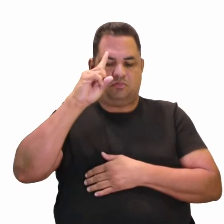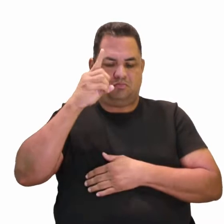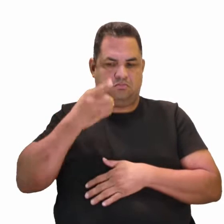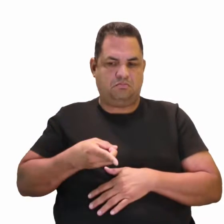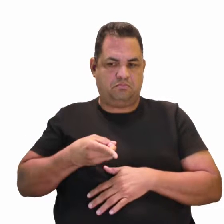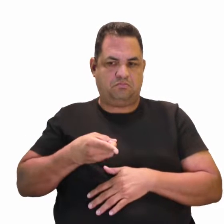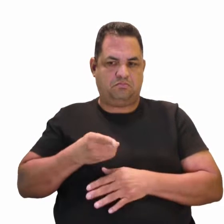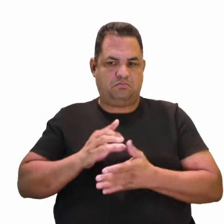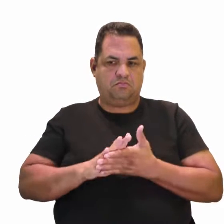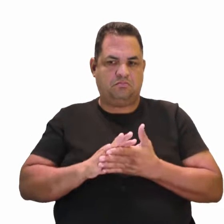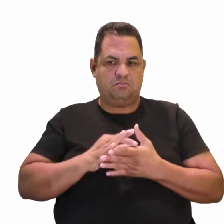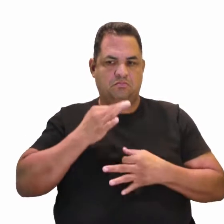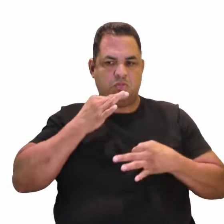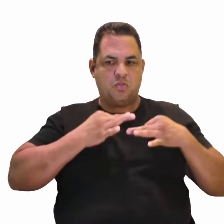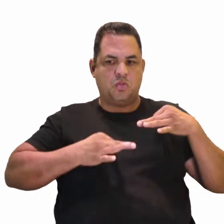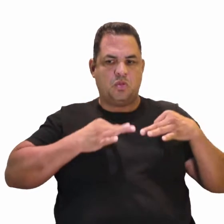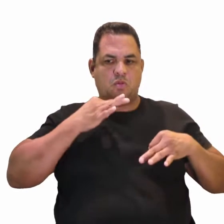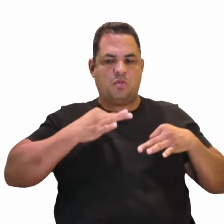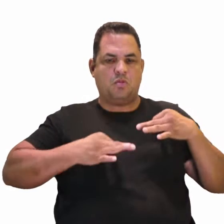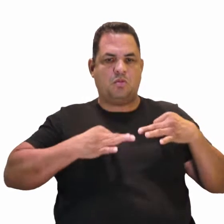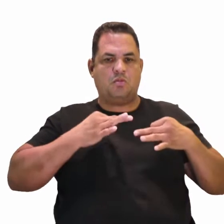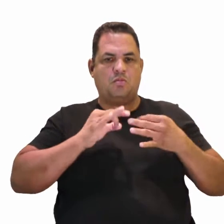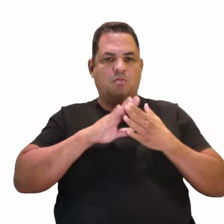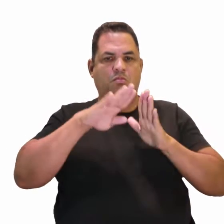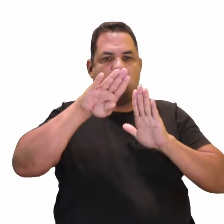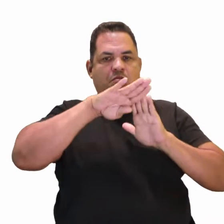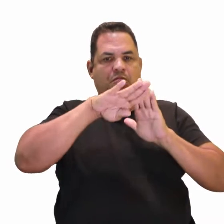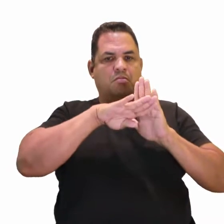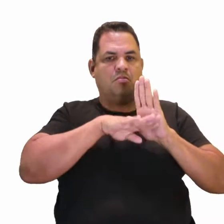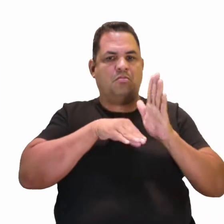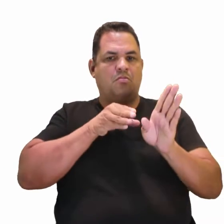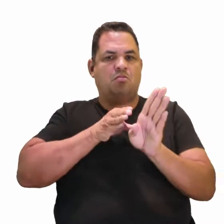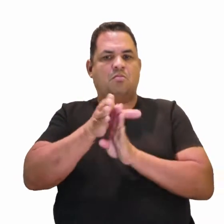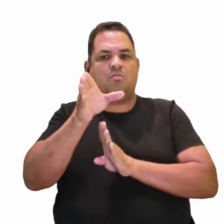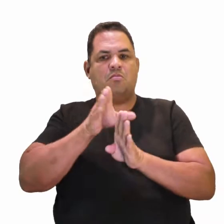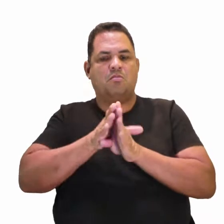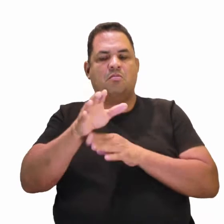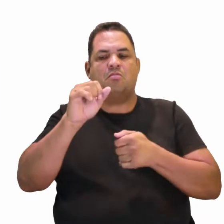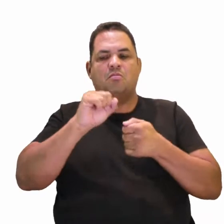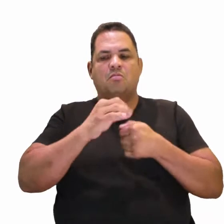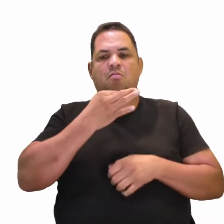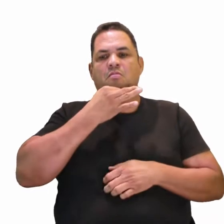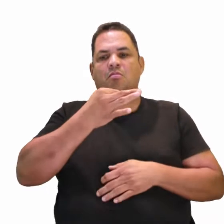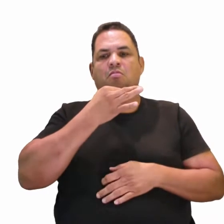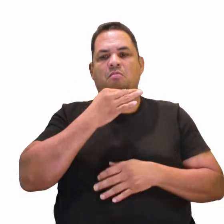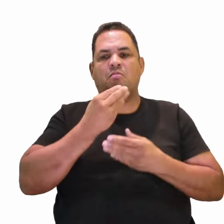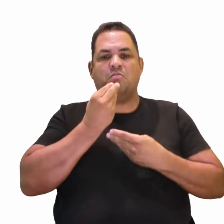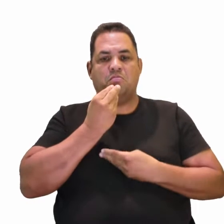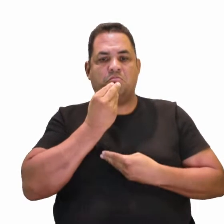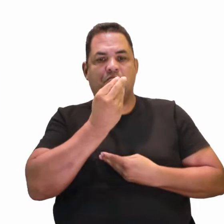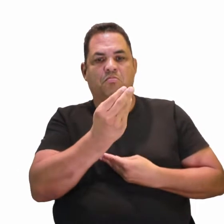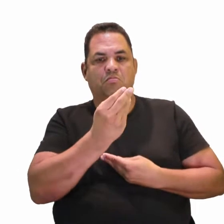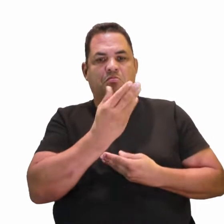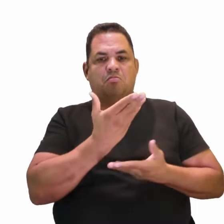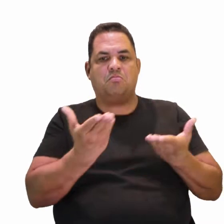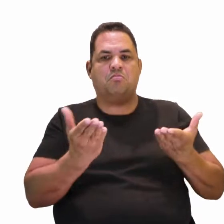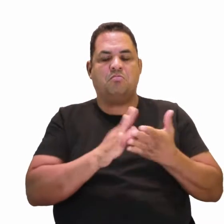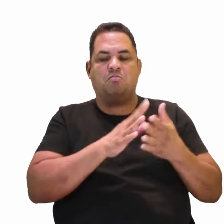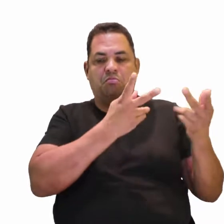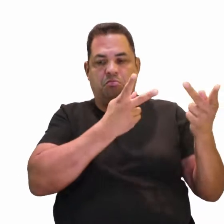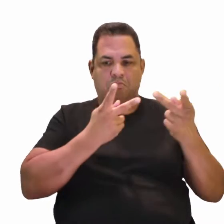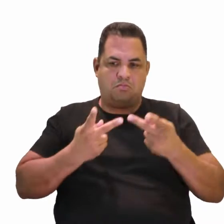para dar o quê, gente? Ordens, instruções, conselhos, fazer sugestões, pedidos, ofertas